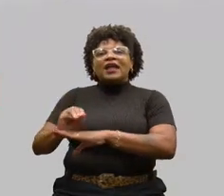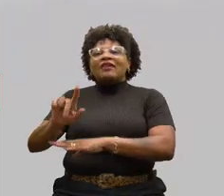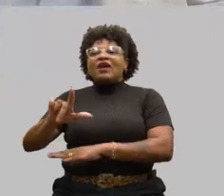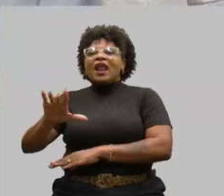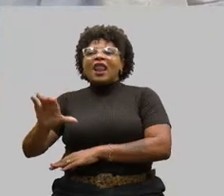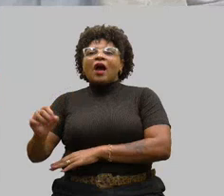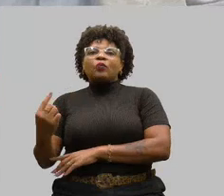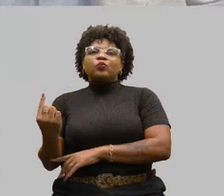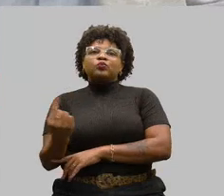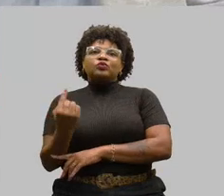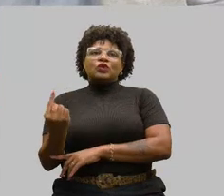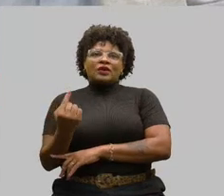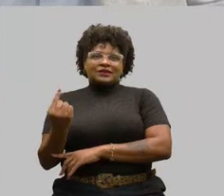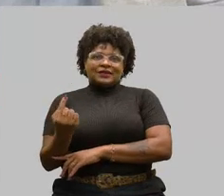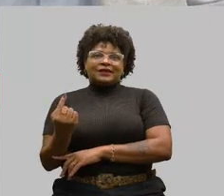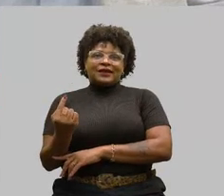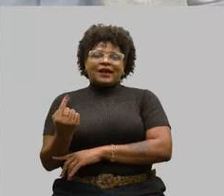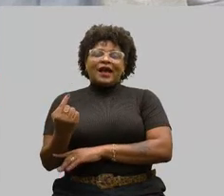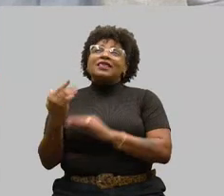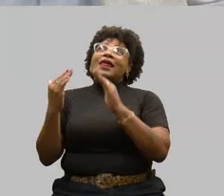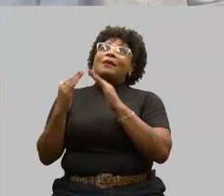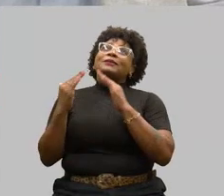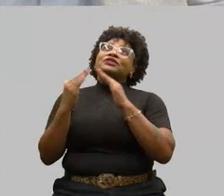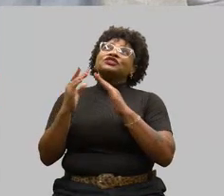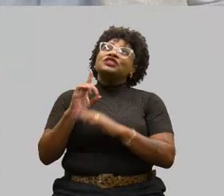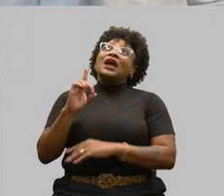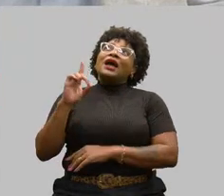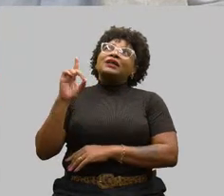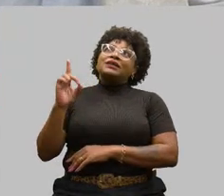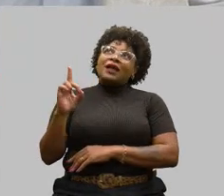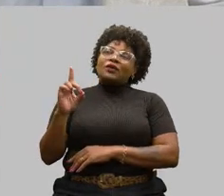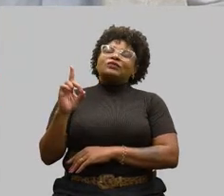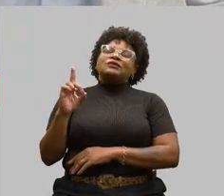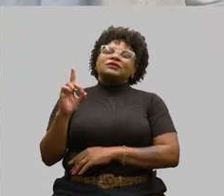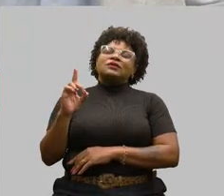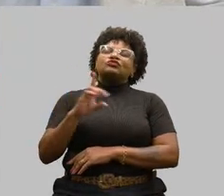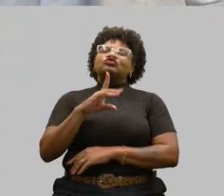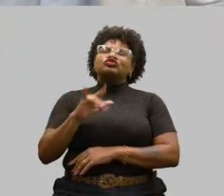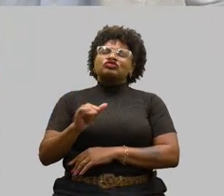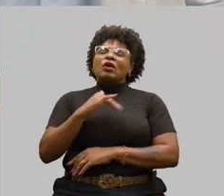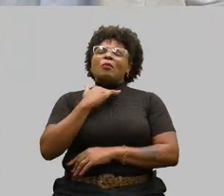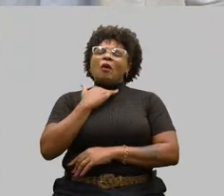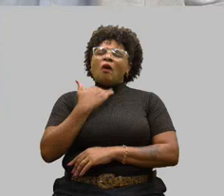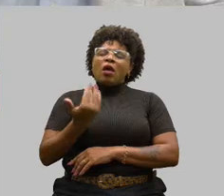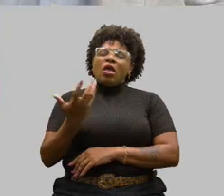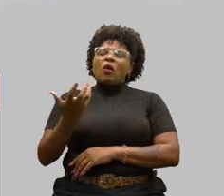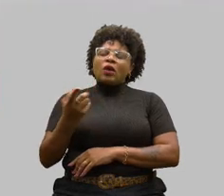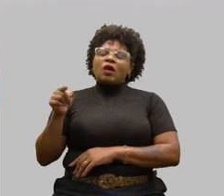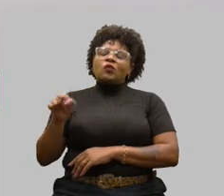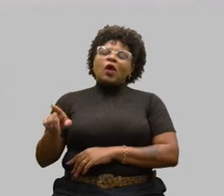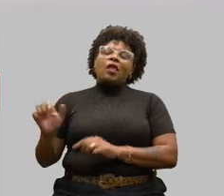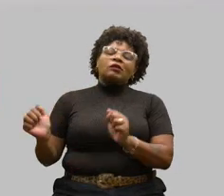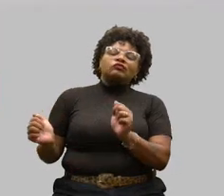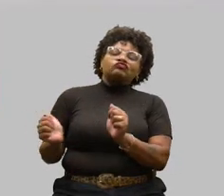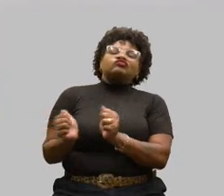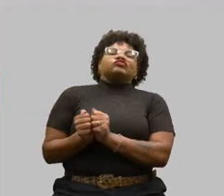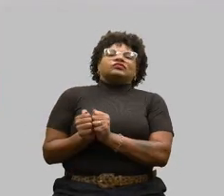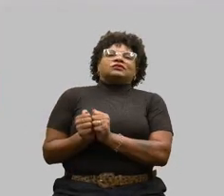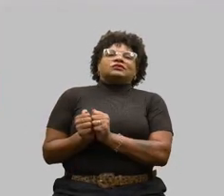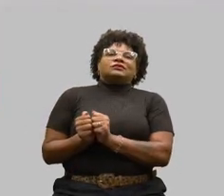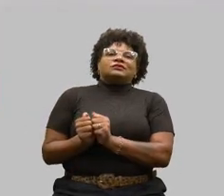ele fosse junto com ela e não é que os dois sentado numa varanda um dia esperando para ir para Florestal que a nossa cidade